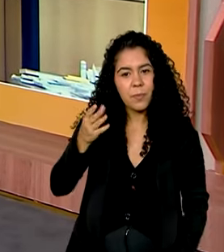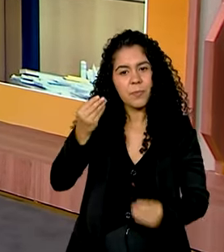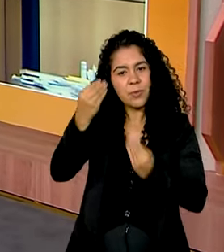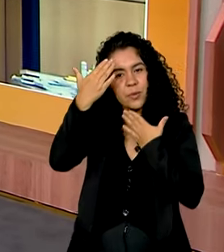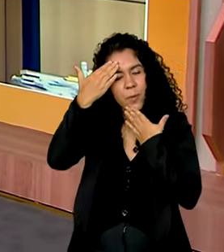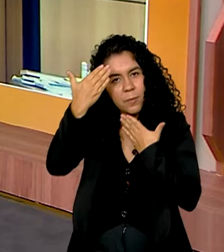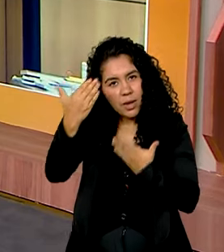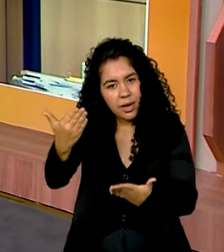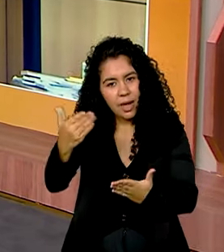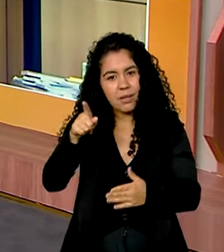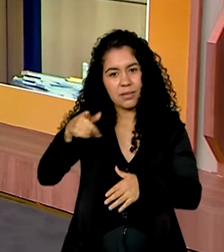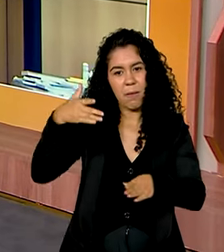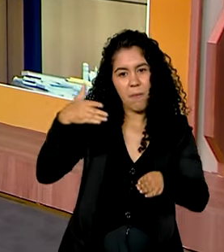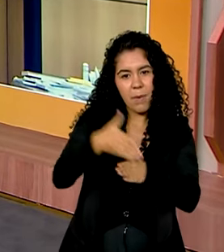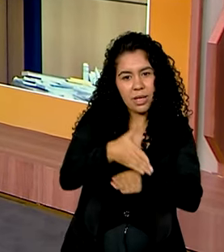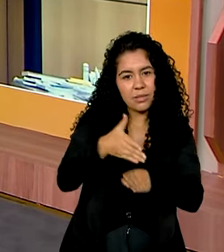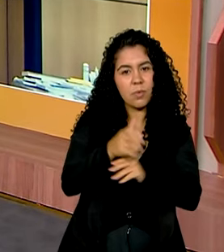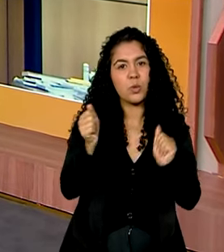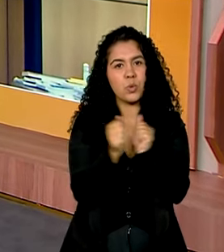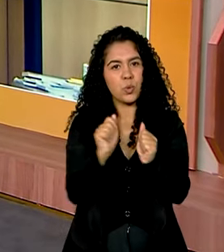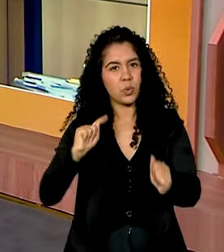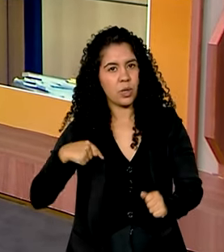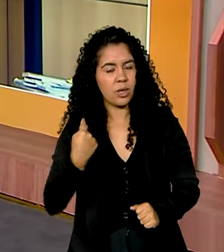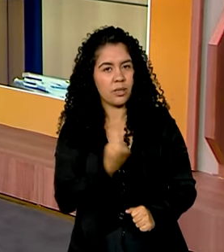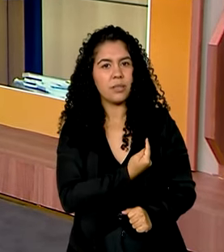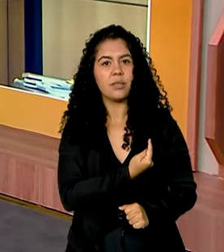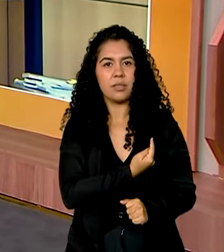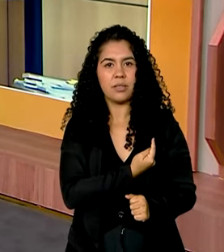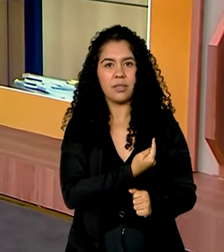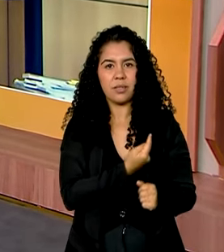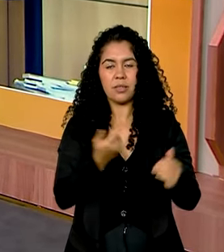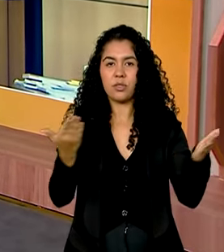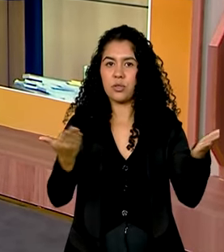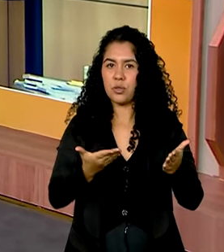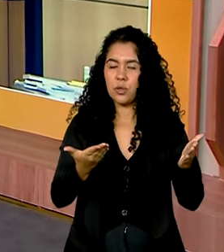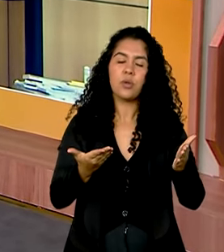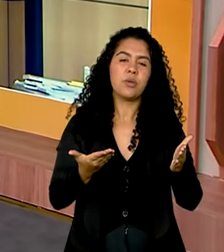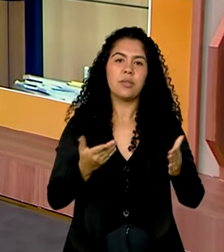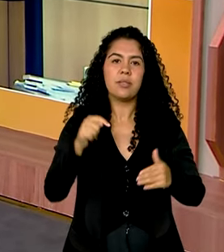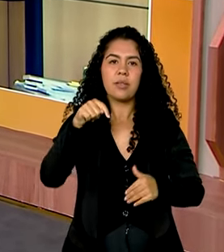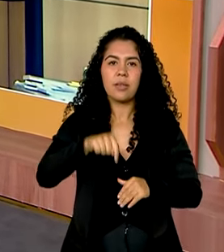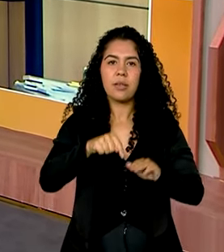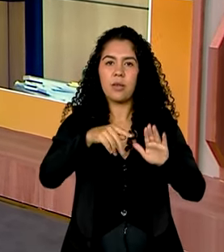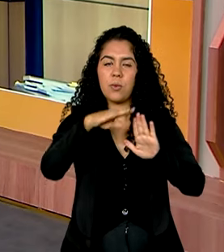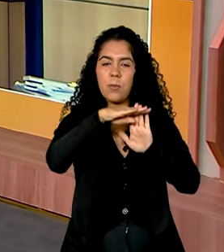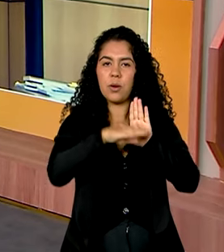obrigada por participar aqui com a gente do Bom Dia, do nosso Brasil em Dia aqui do Canal Gov.